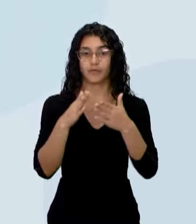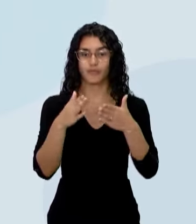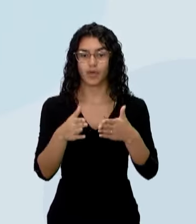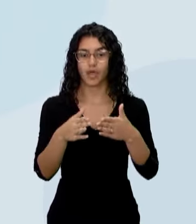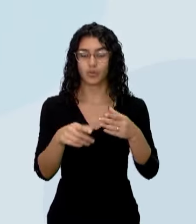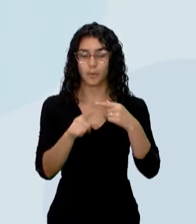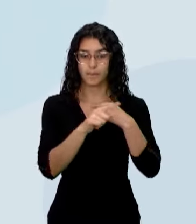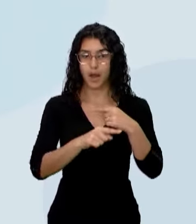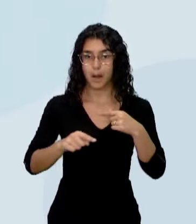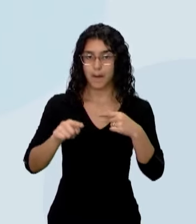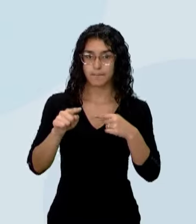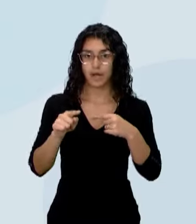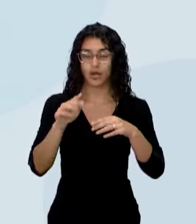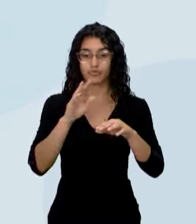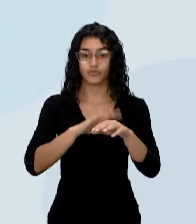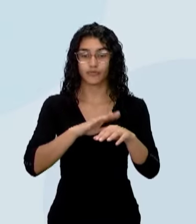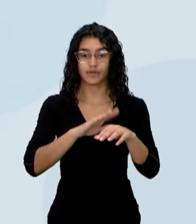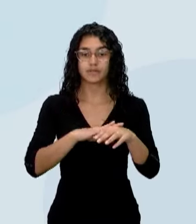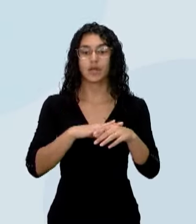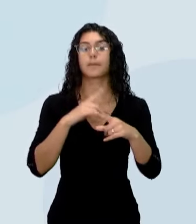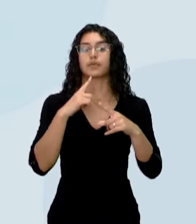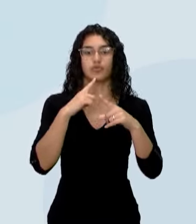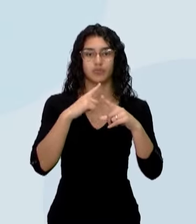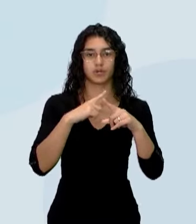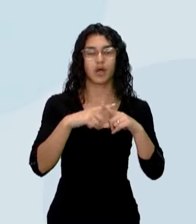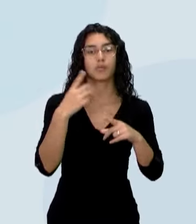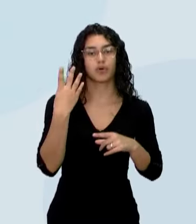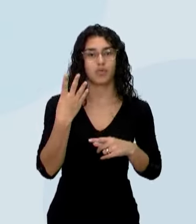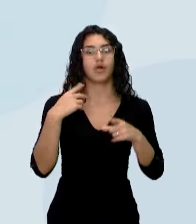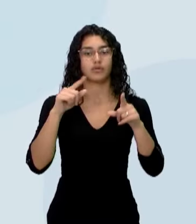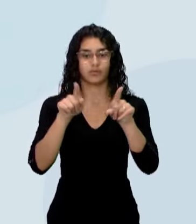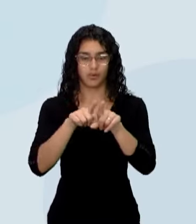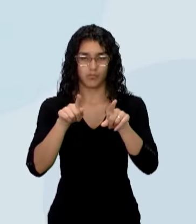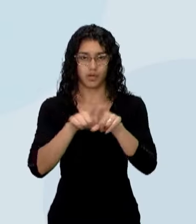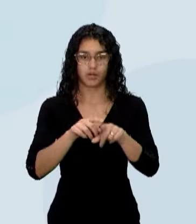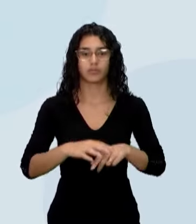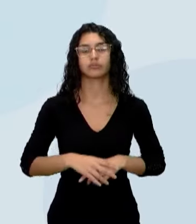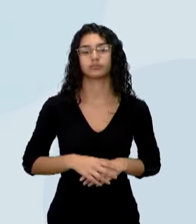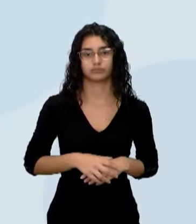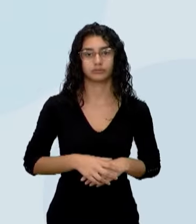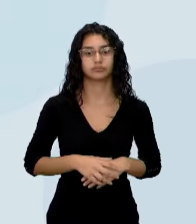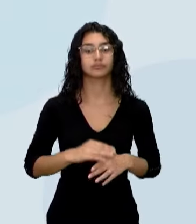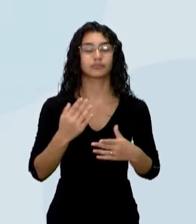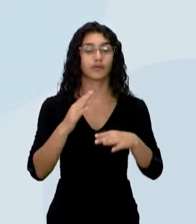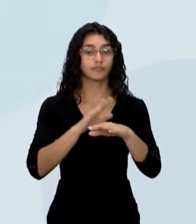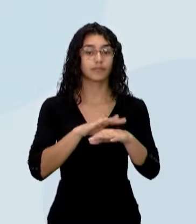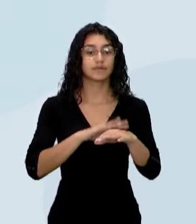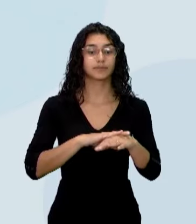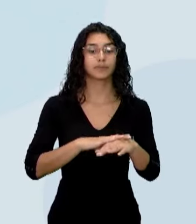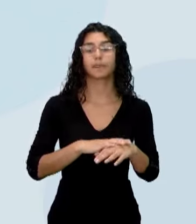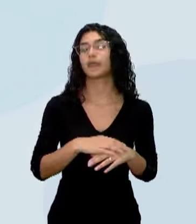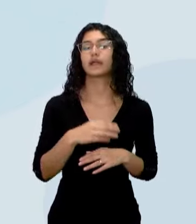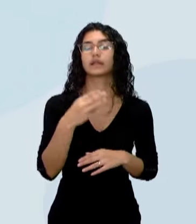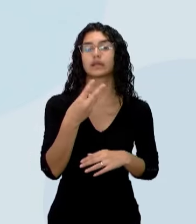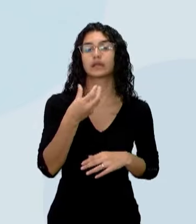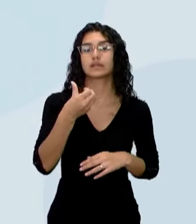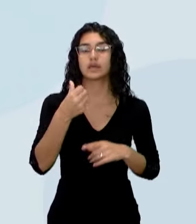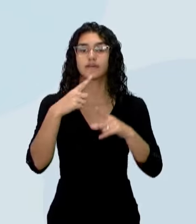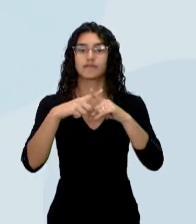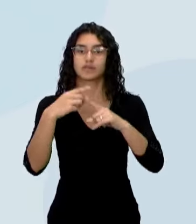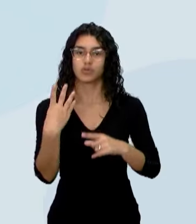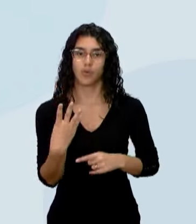aqui embaixo eu vou multiplicar por 4 também, tá? Então eu vou fazer 4 vezes